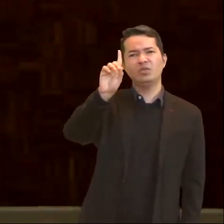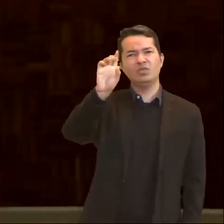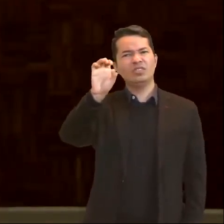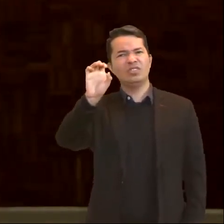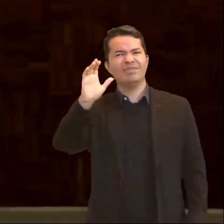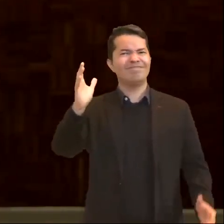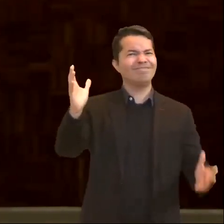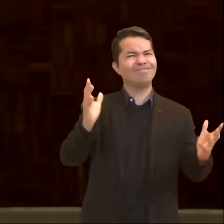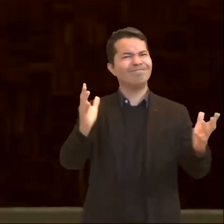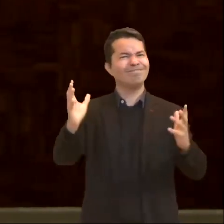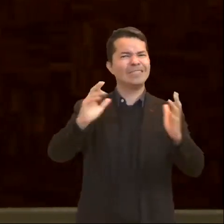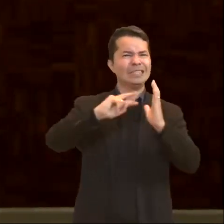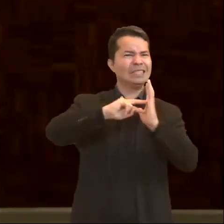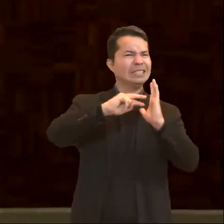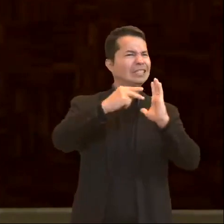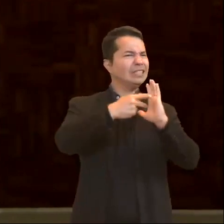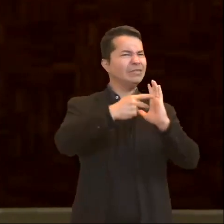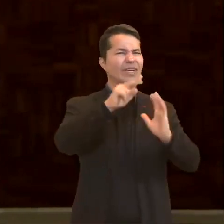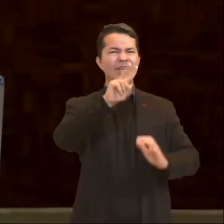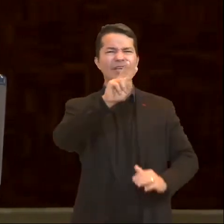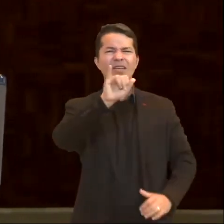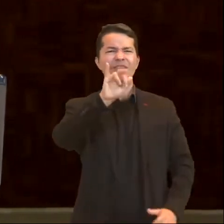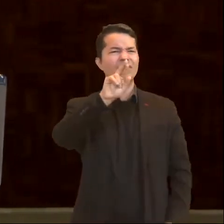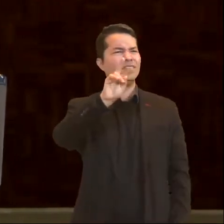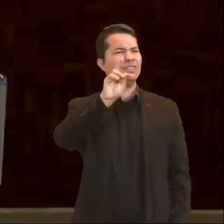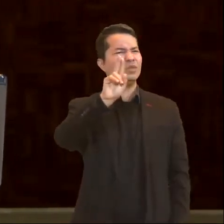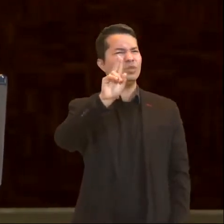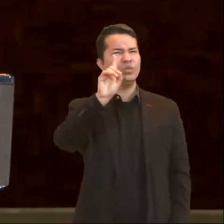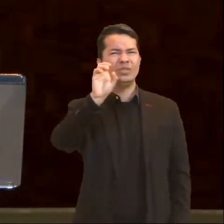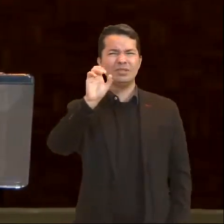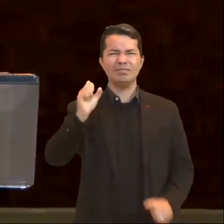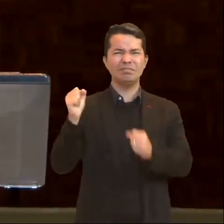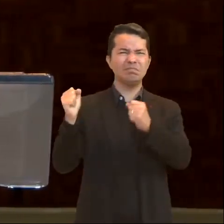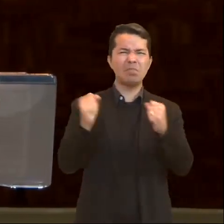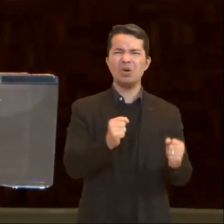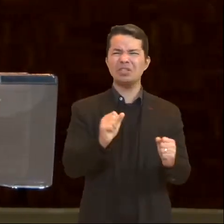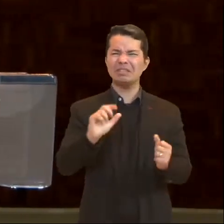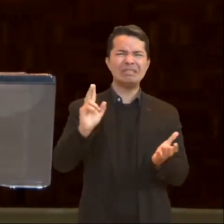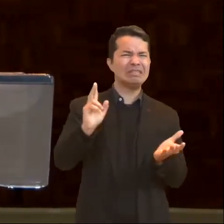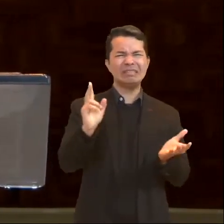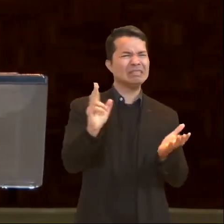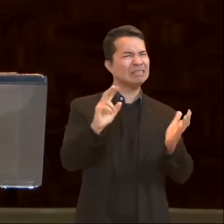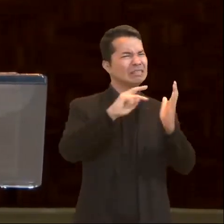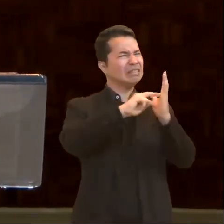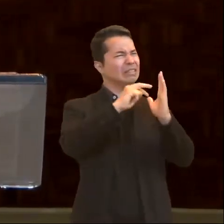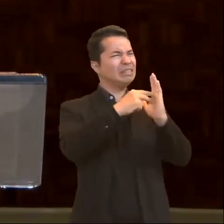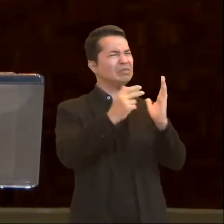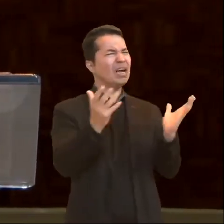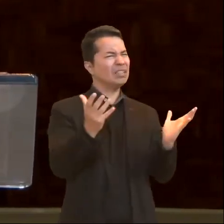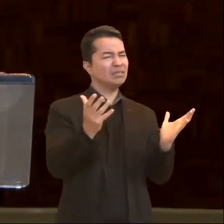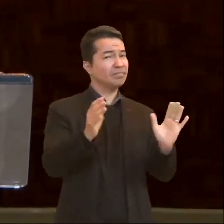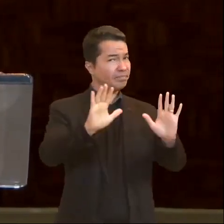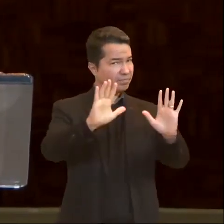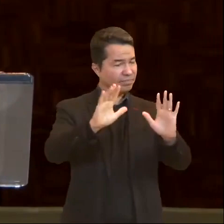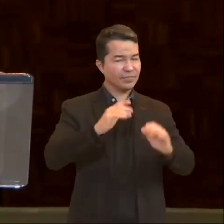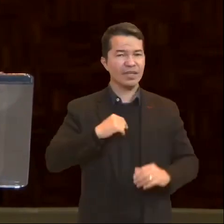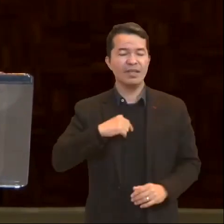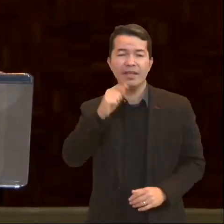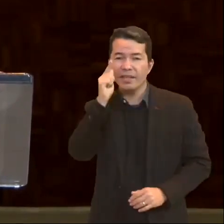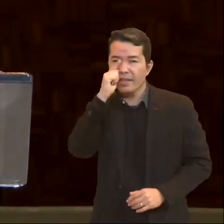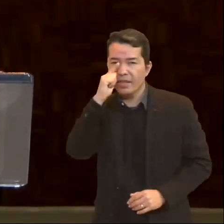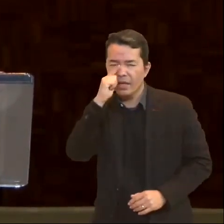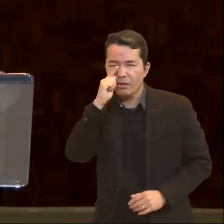que Pedro queria dizer com virtude? Que negócio é esse, né? E a palavra aqui na língua grega, que